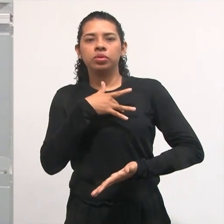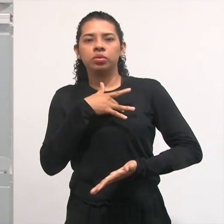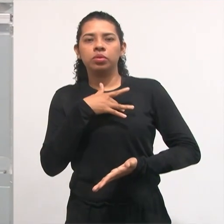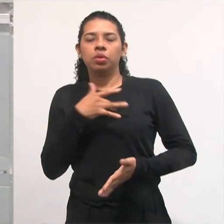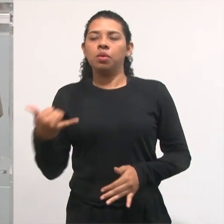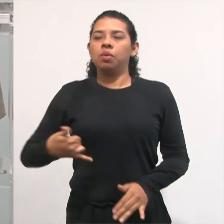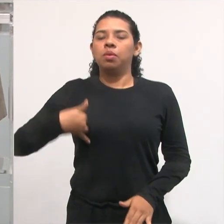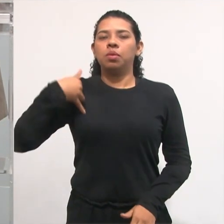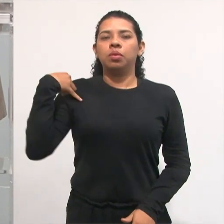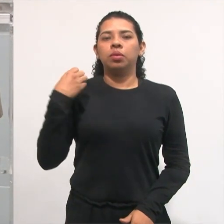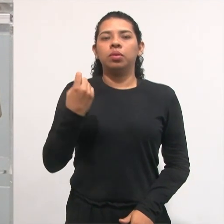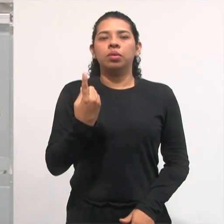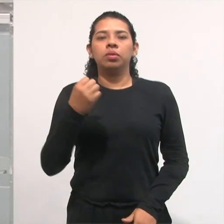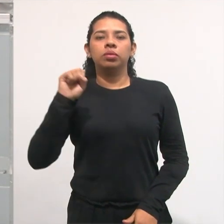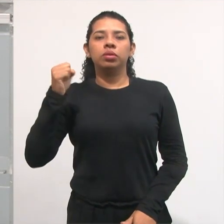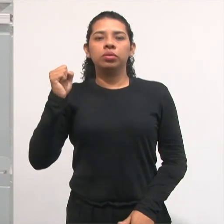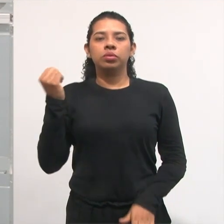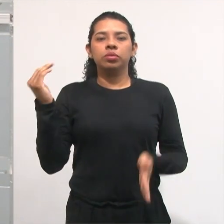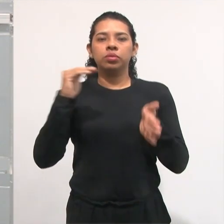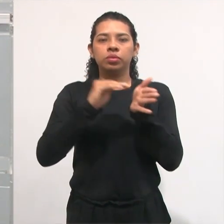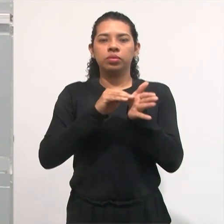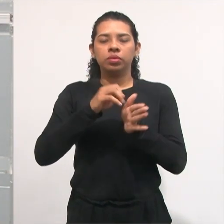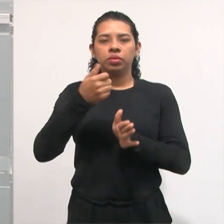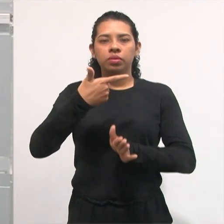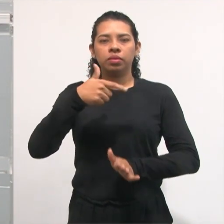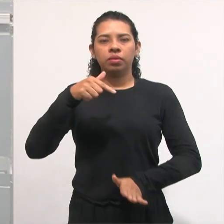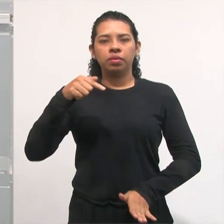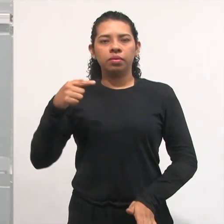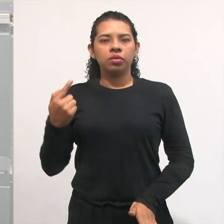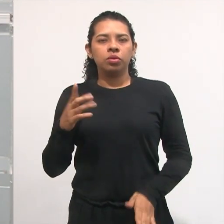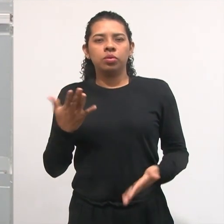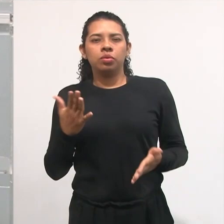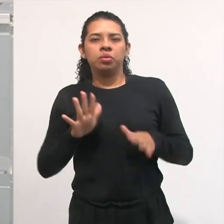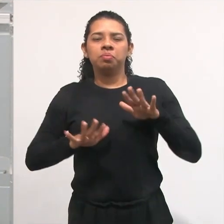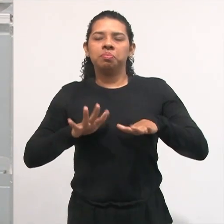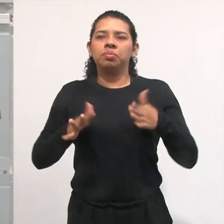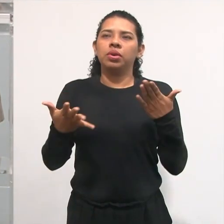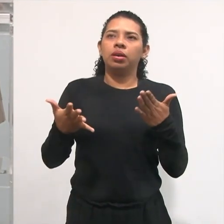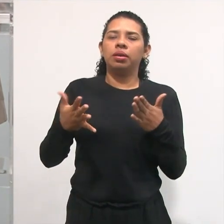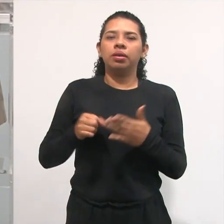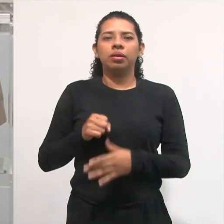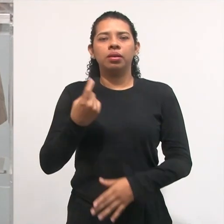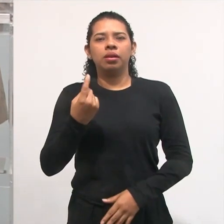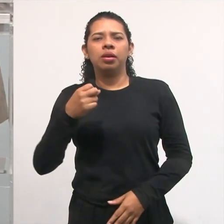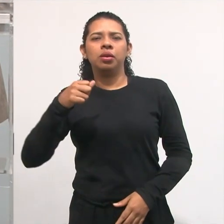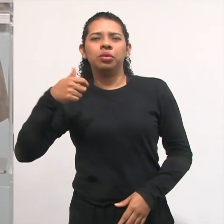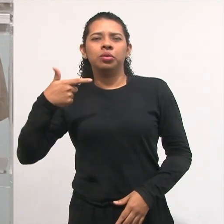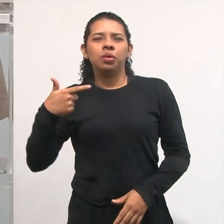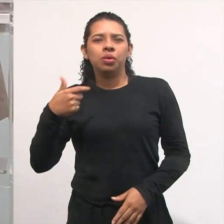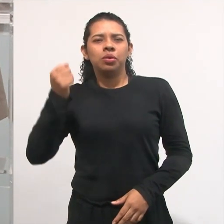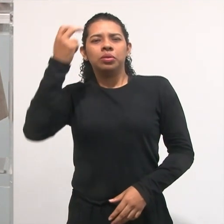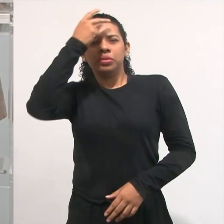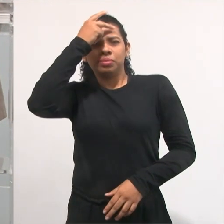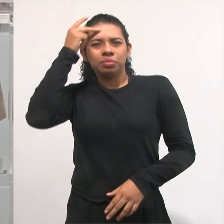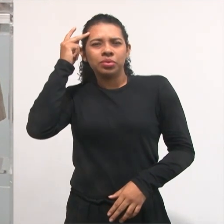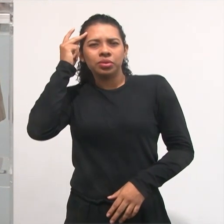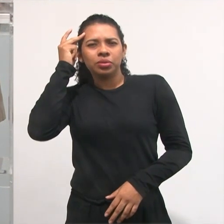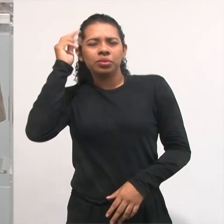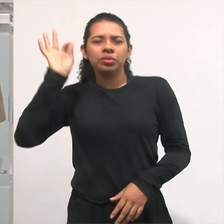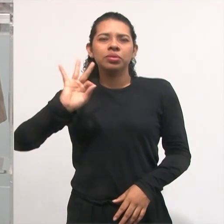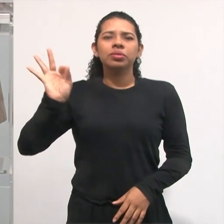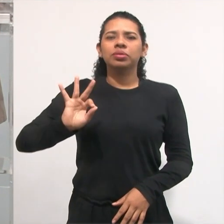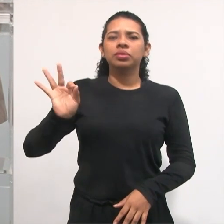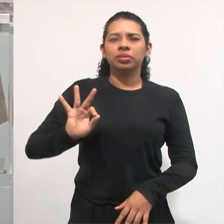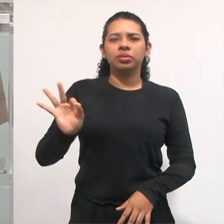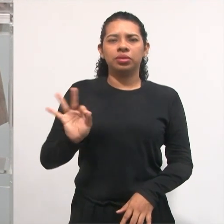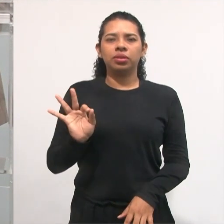de servidores da Secretaria de Saúde com idade entre 18 e 21 anos? Qual a